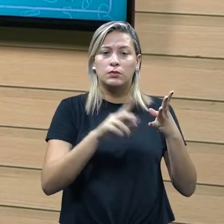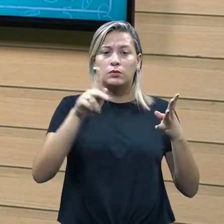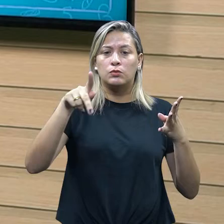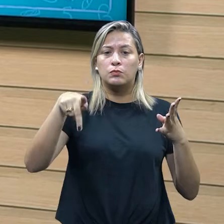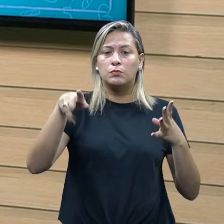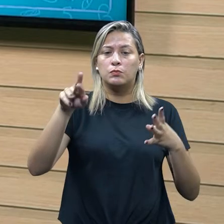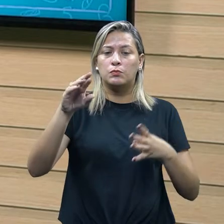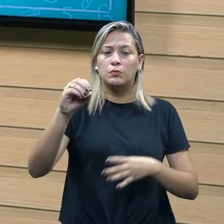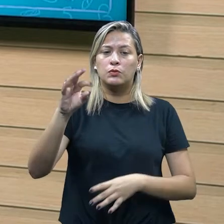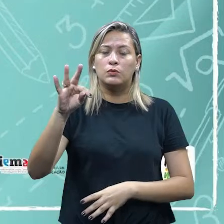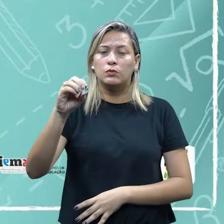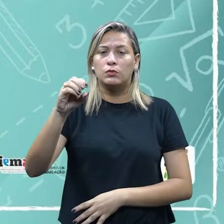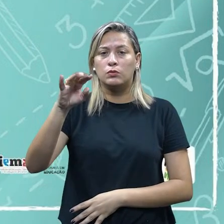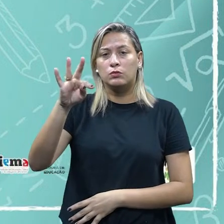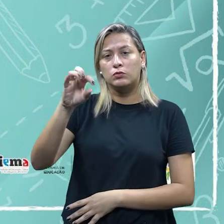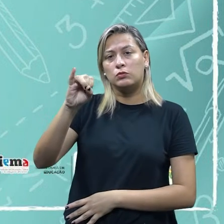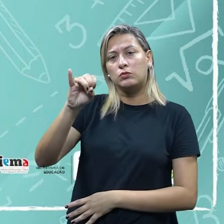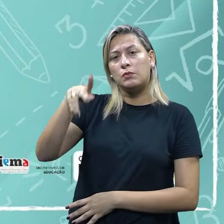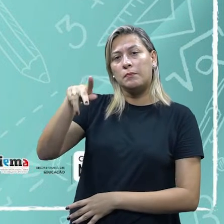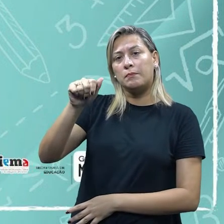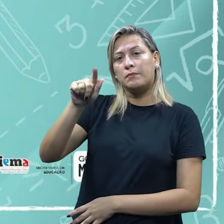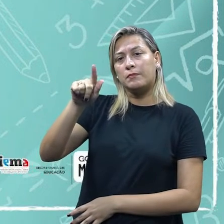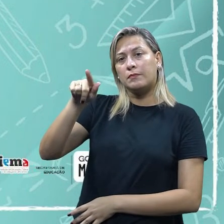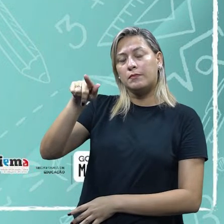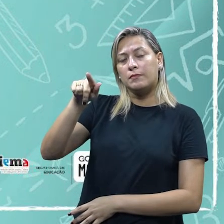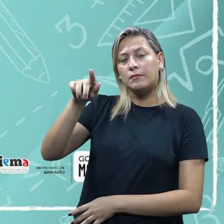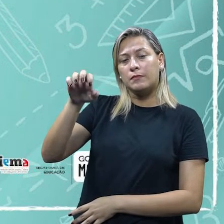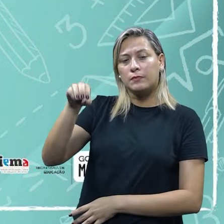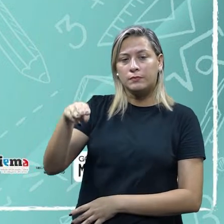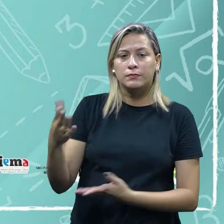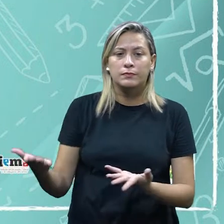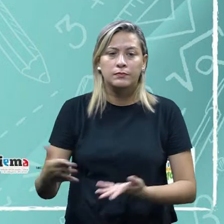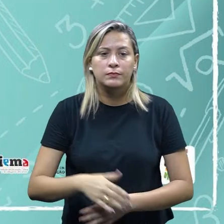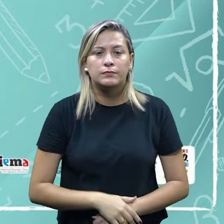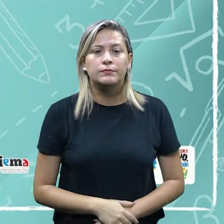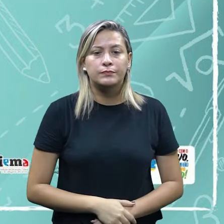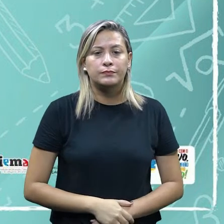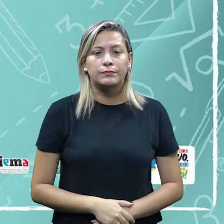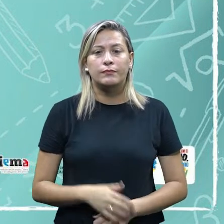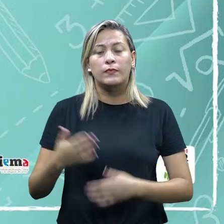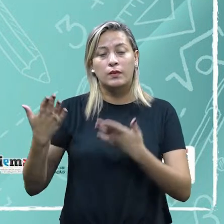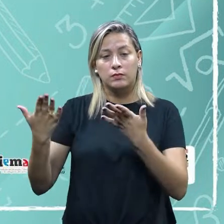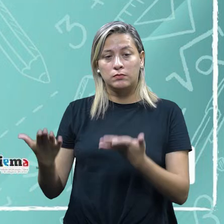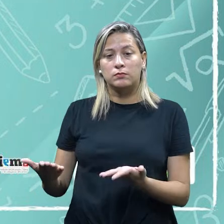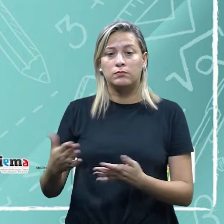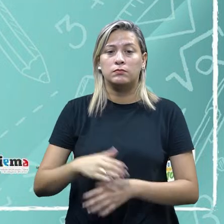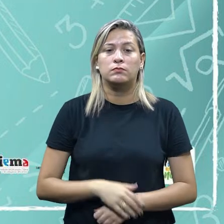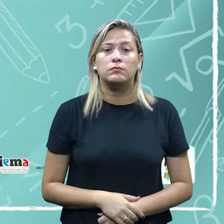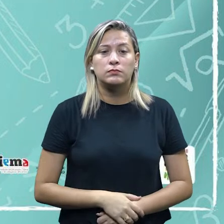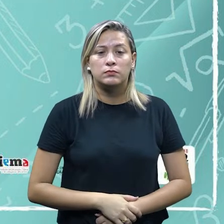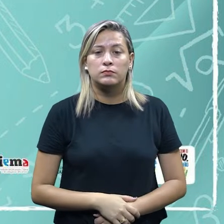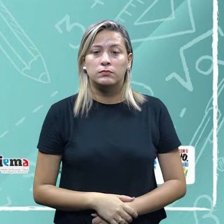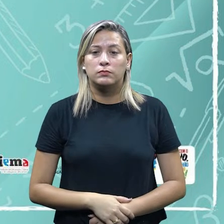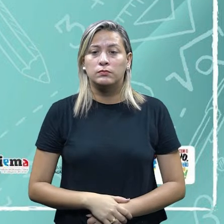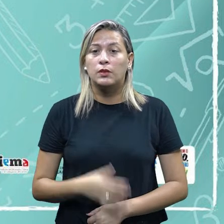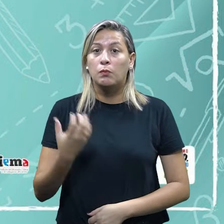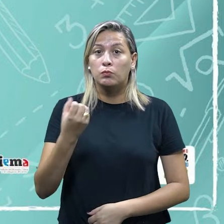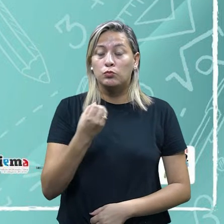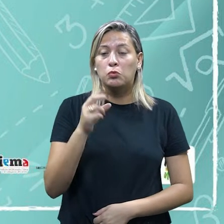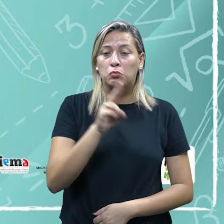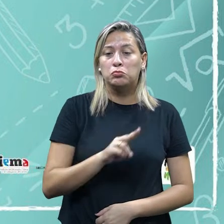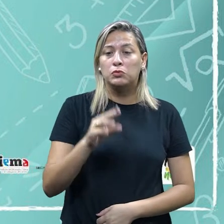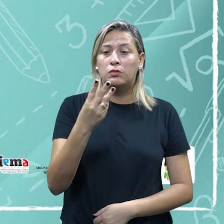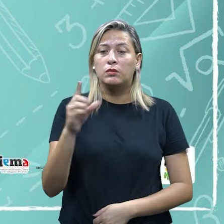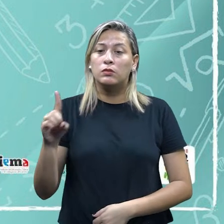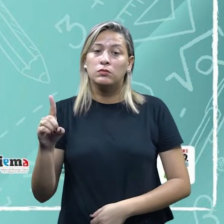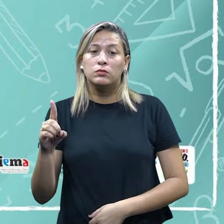primeiro produto, né? Então a gente tem aqui as vantagens e a aplicação da modelagem 3D. Um dos principais benefícios que a modelagem